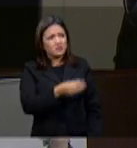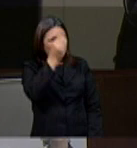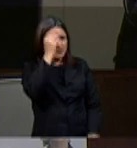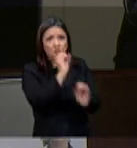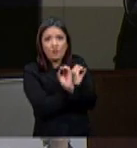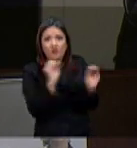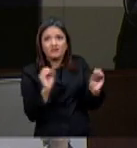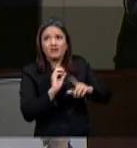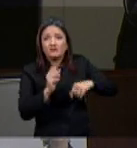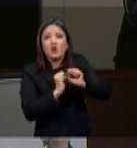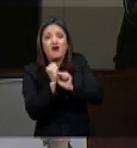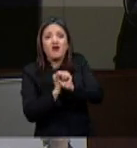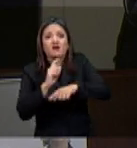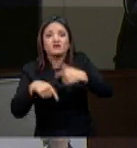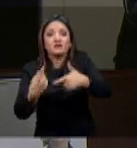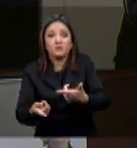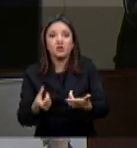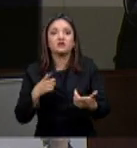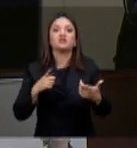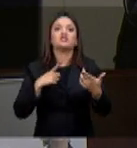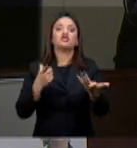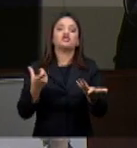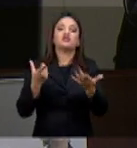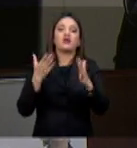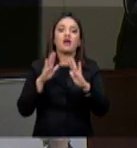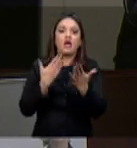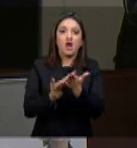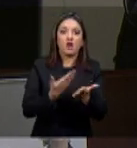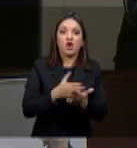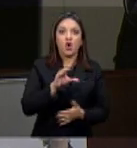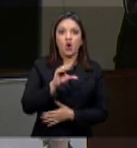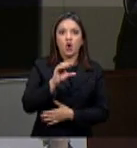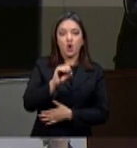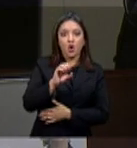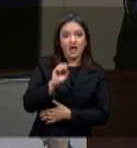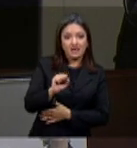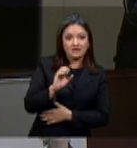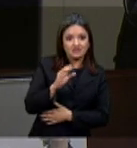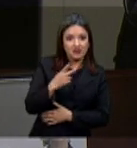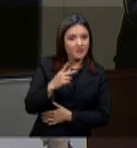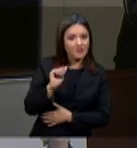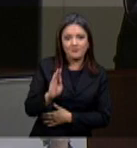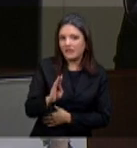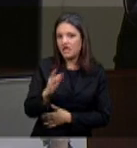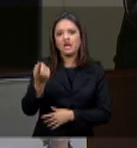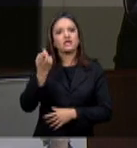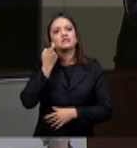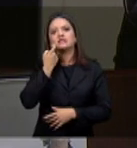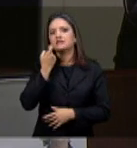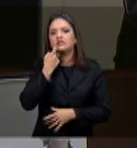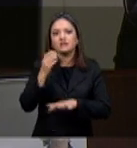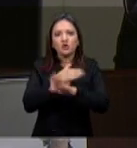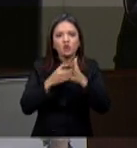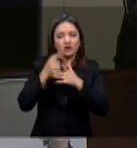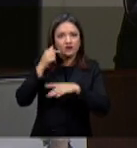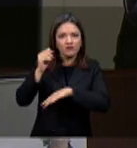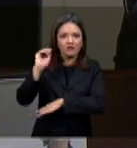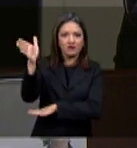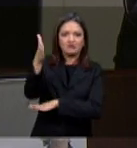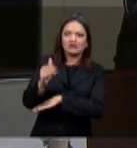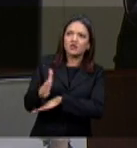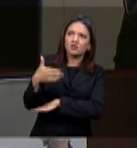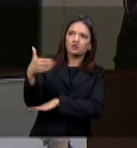depois. Tínhamos aulas de OSPB e toda sexta víamos a bandeira subir no pátio do colégio como